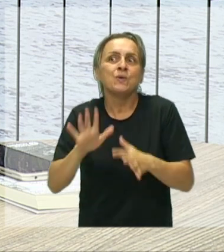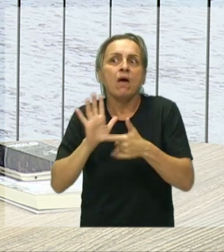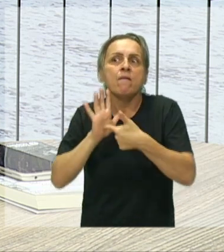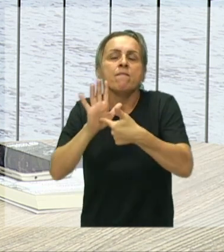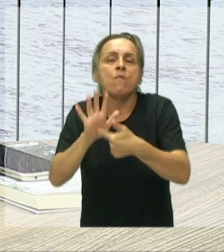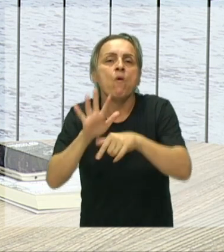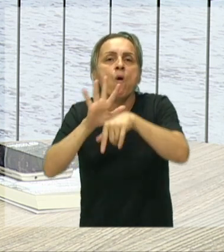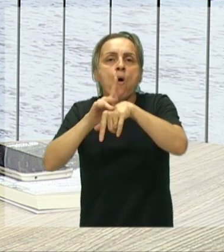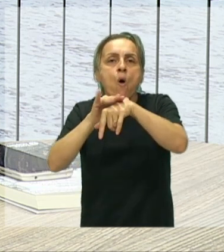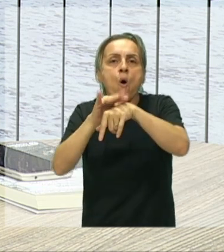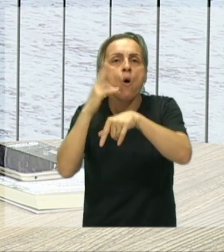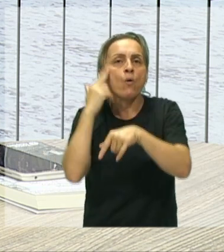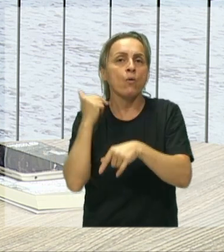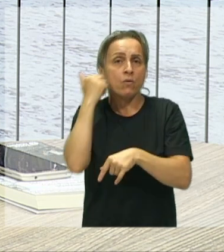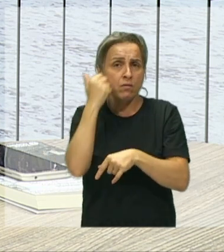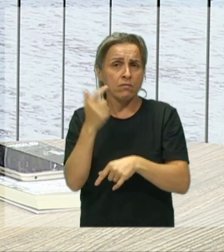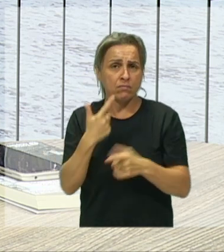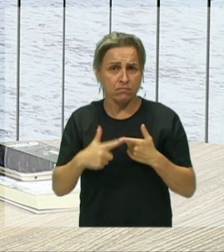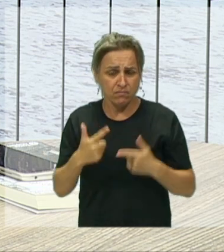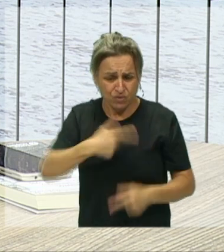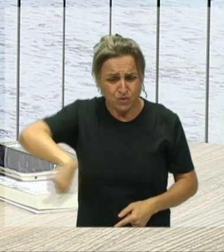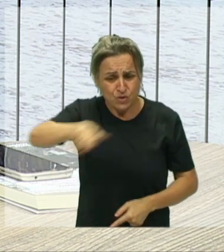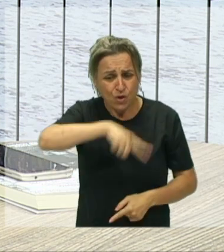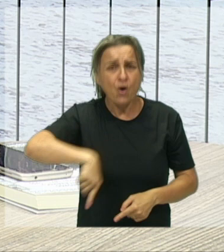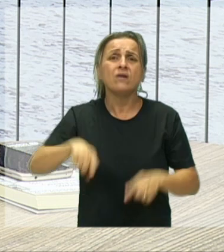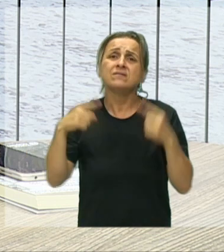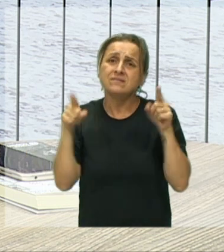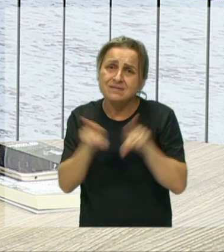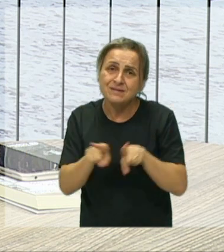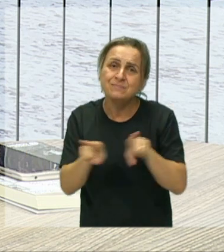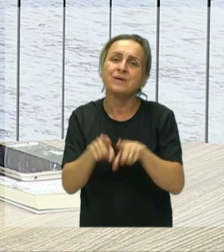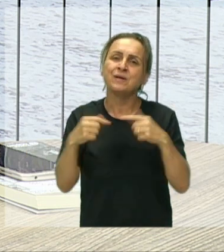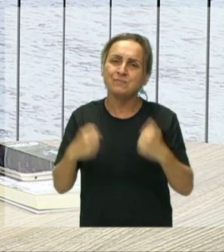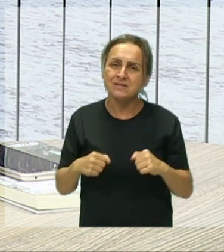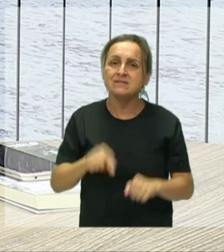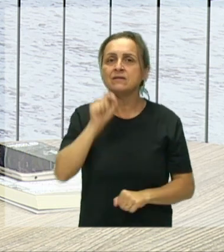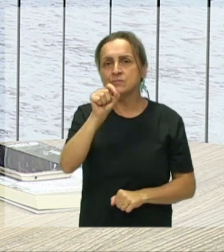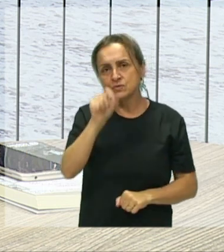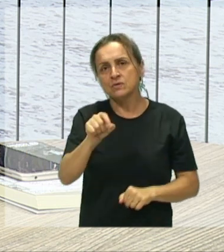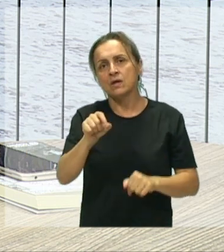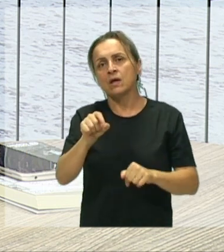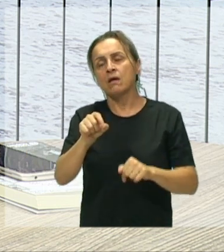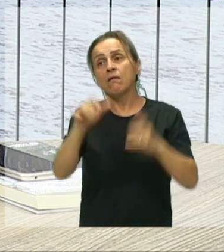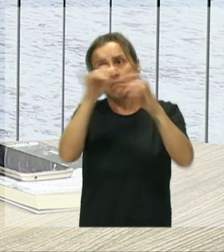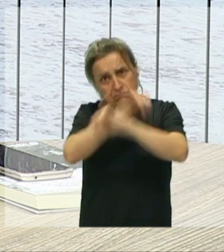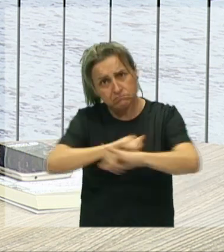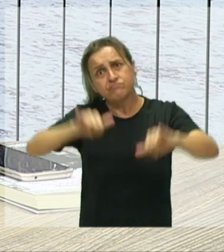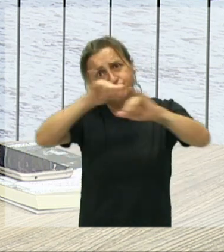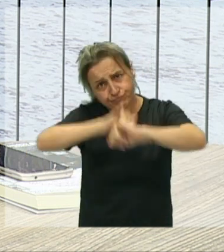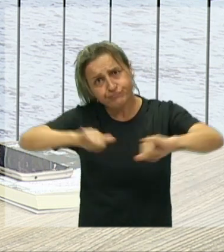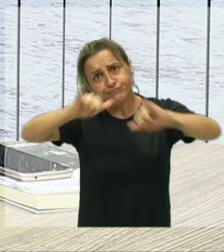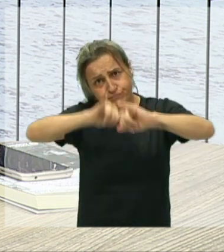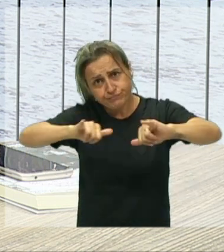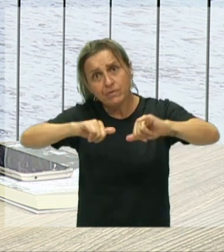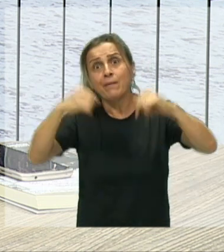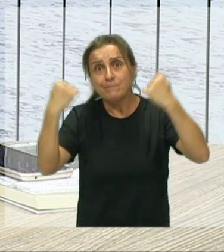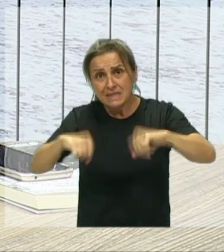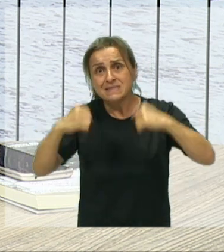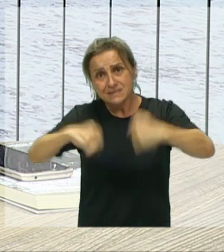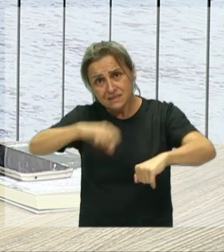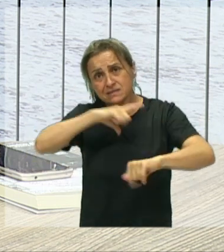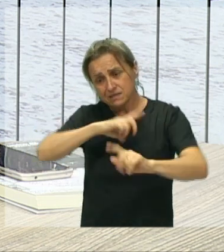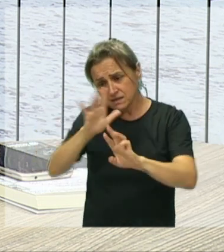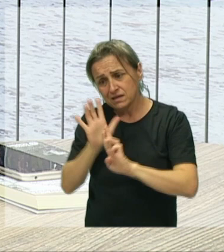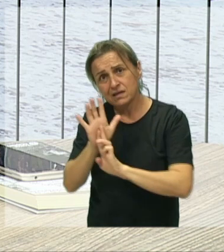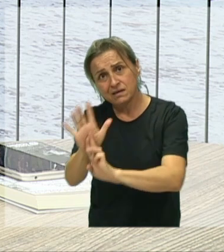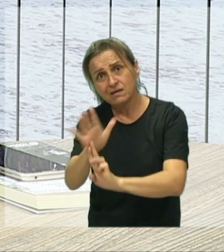uma necessidade de, nas campanhas televisivas, nas propagandas, ter a representatividade